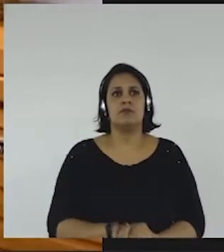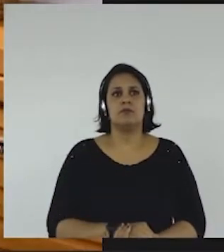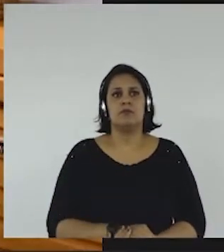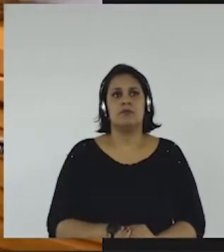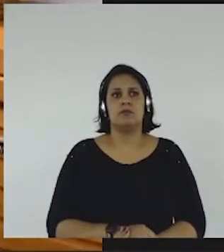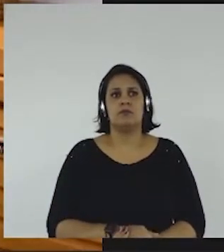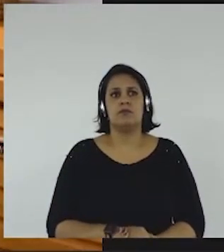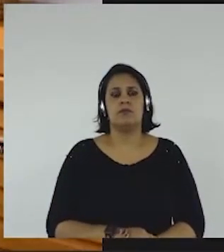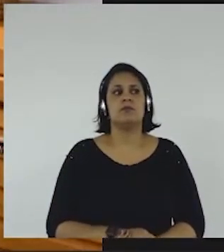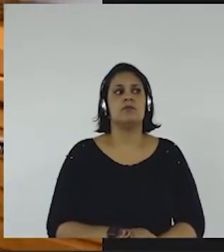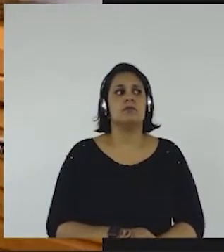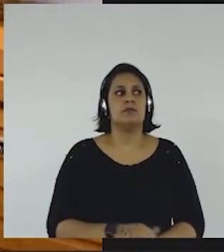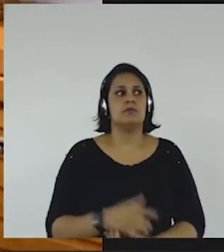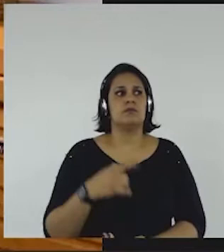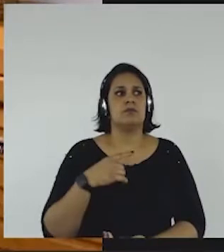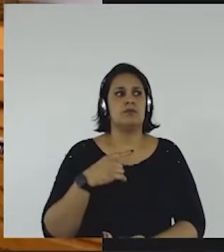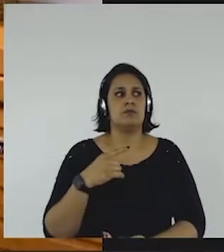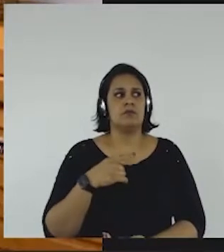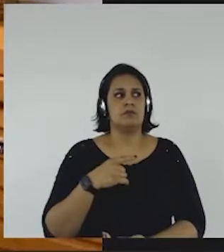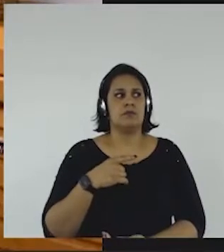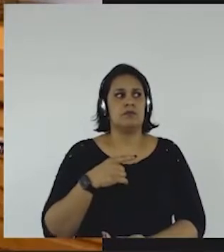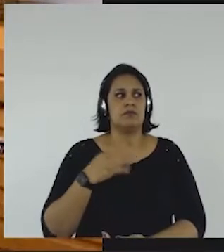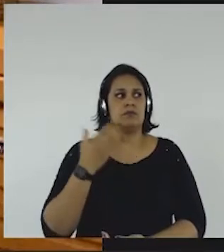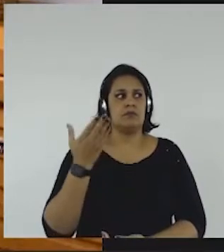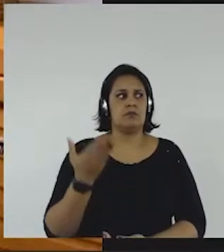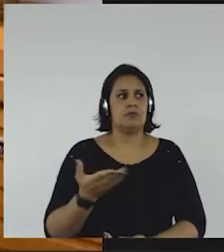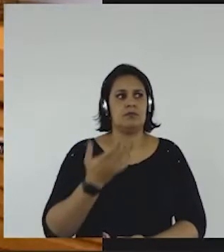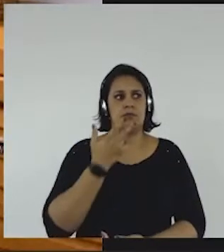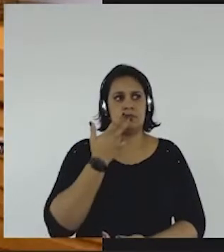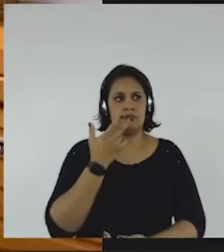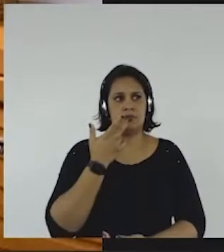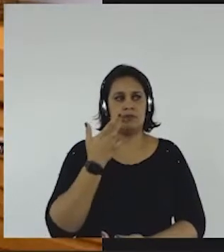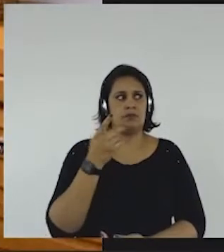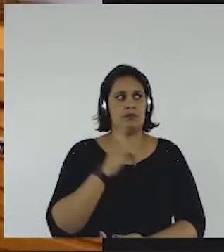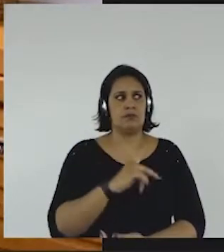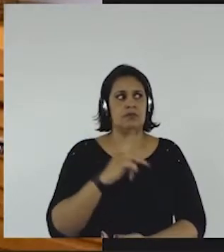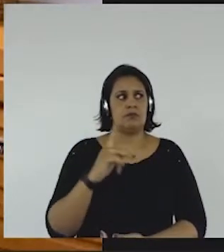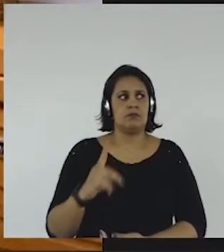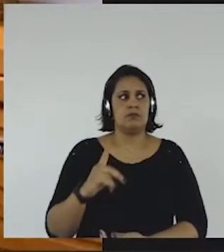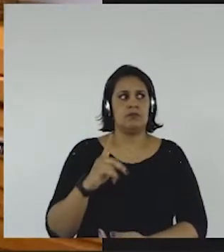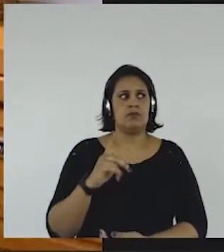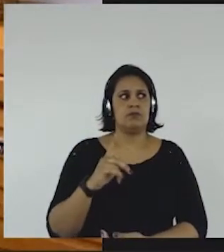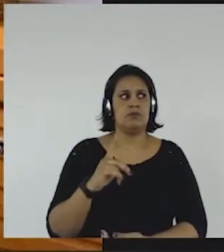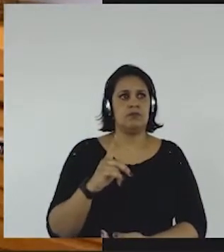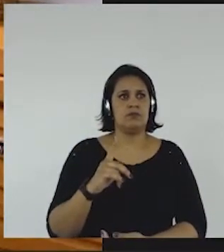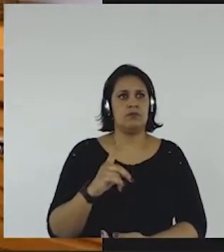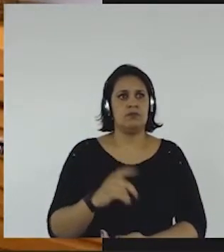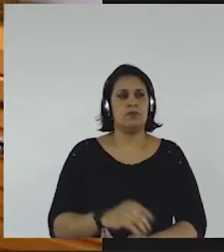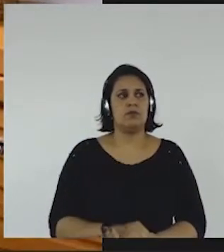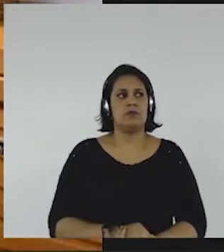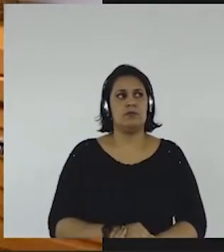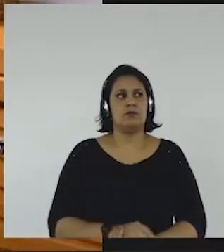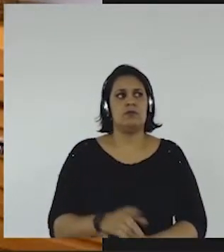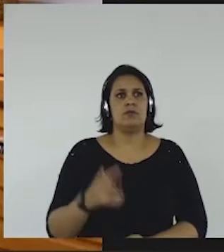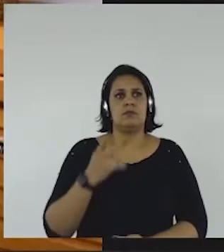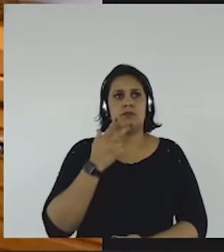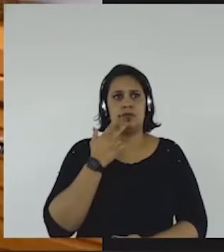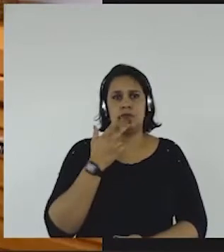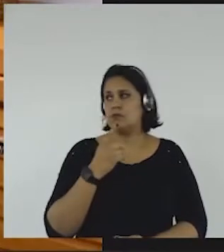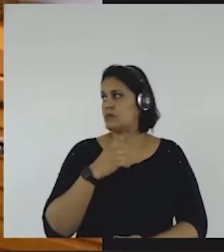o desembargador costuma dizer que ele prefere até o título de professor, porque ele, na alma, é mais